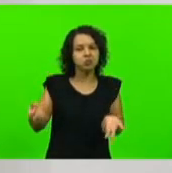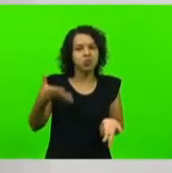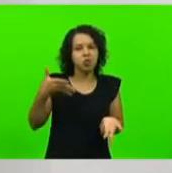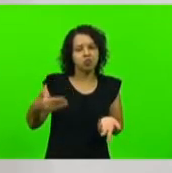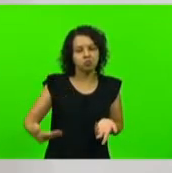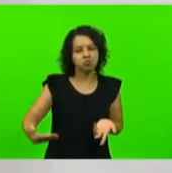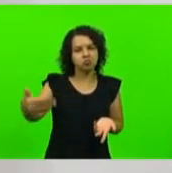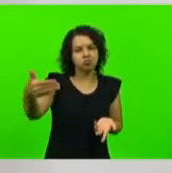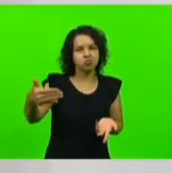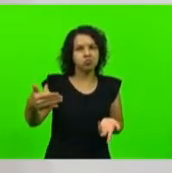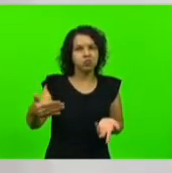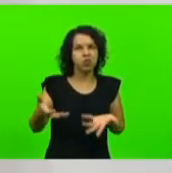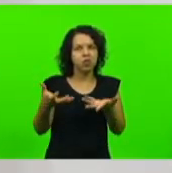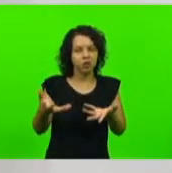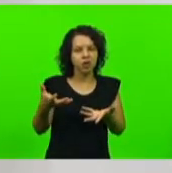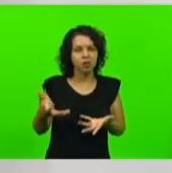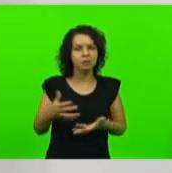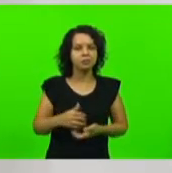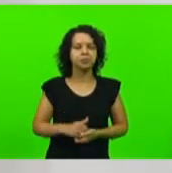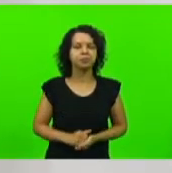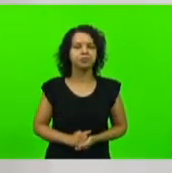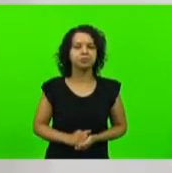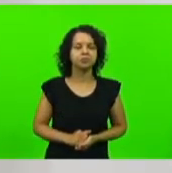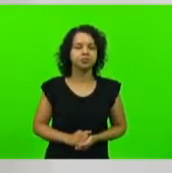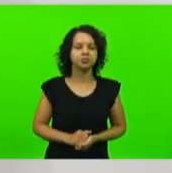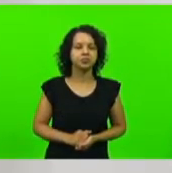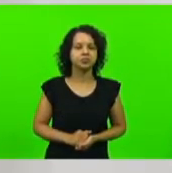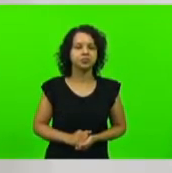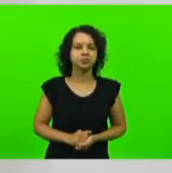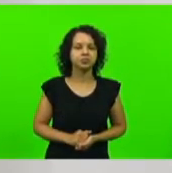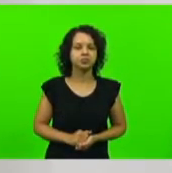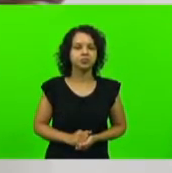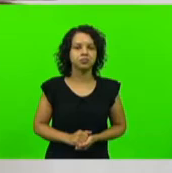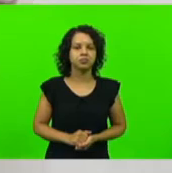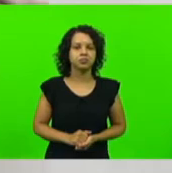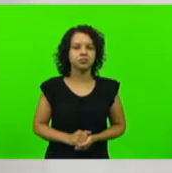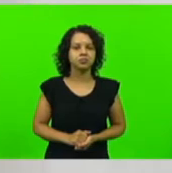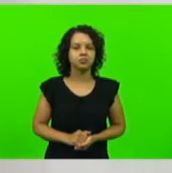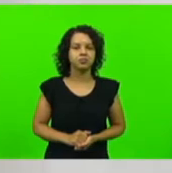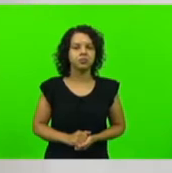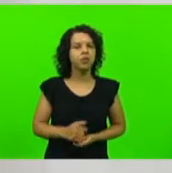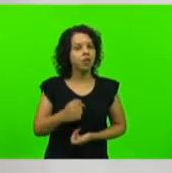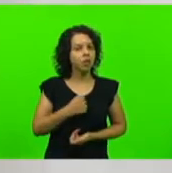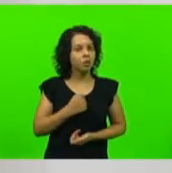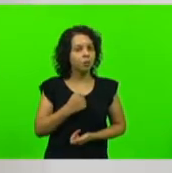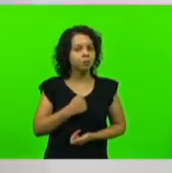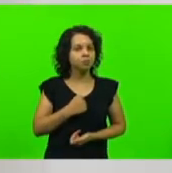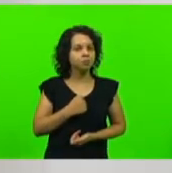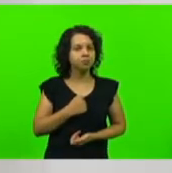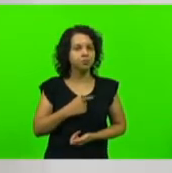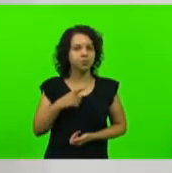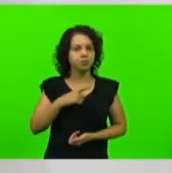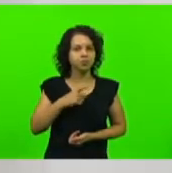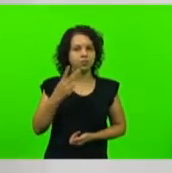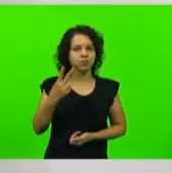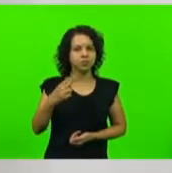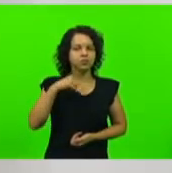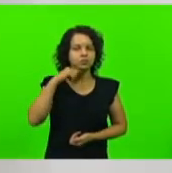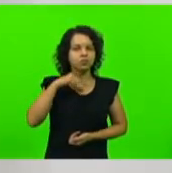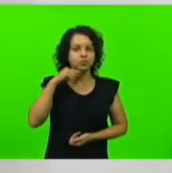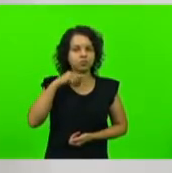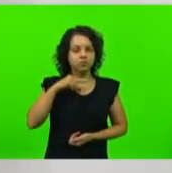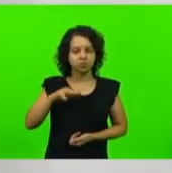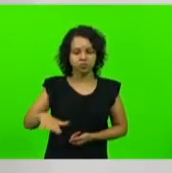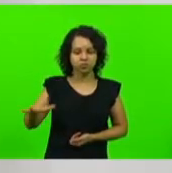que seja assim, né? E eu tenho dois netos em idade de escola,